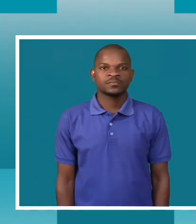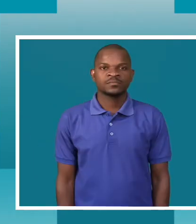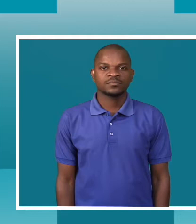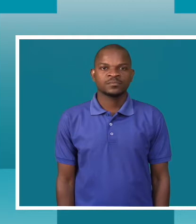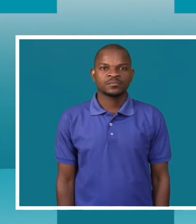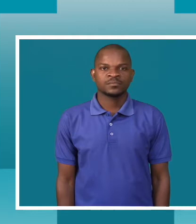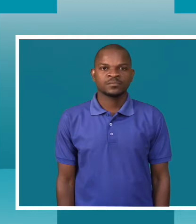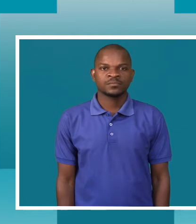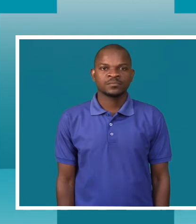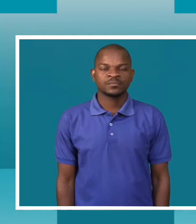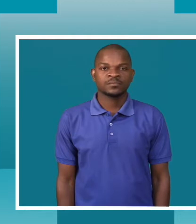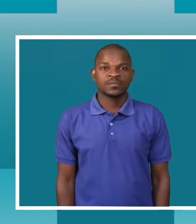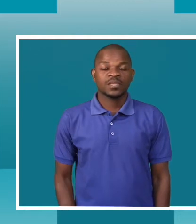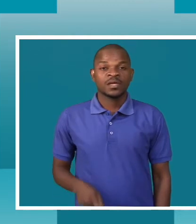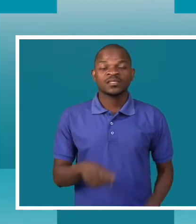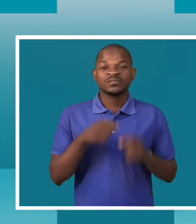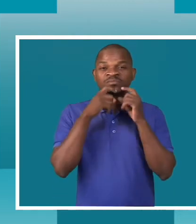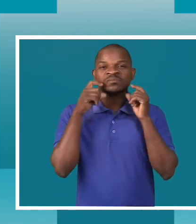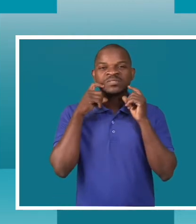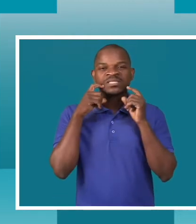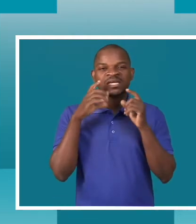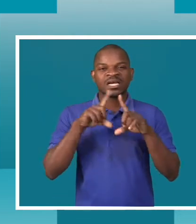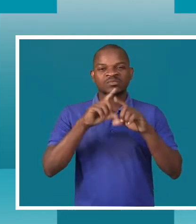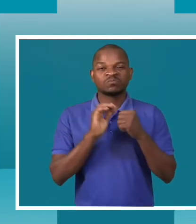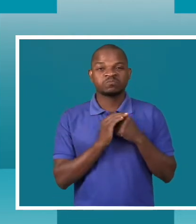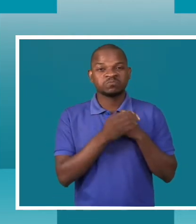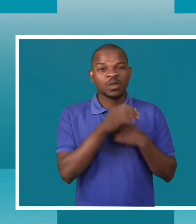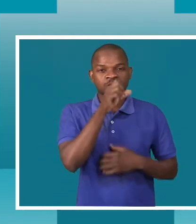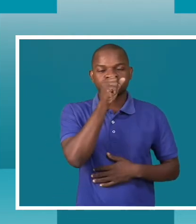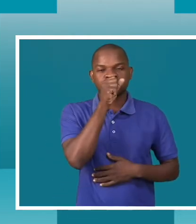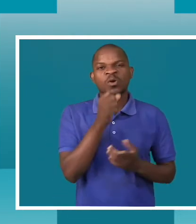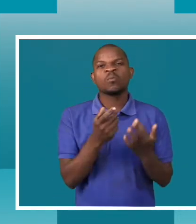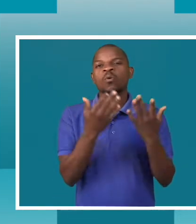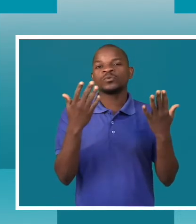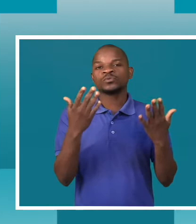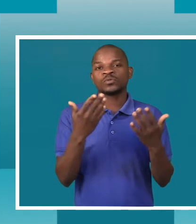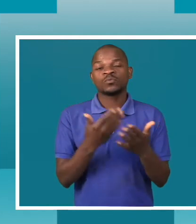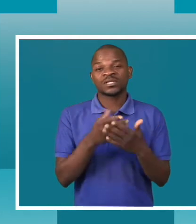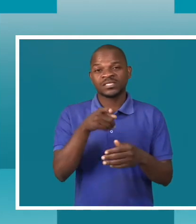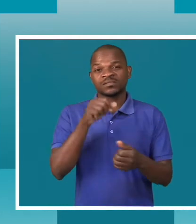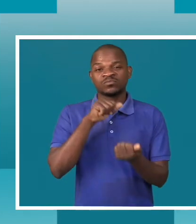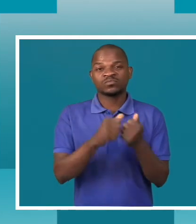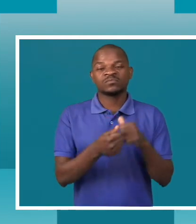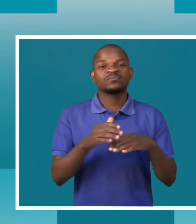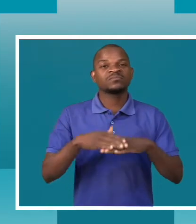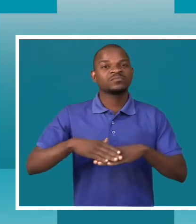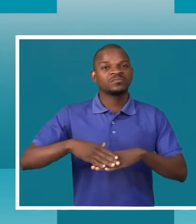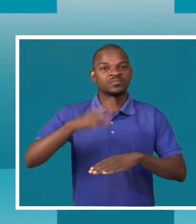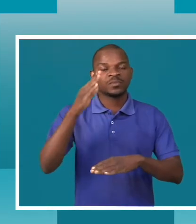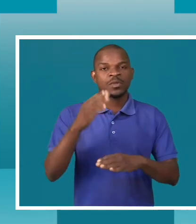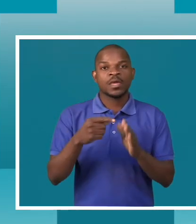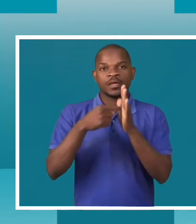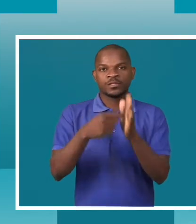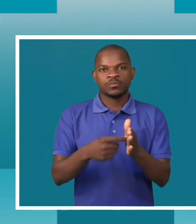No nosso país ainda temos muito tabu. O principal mesmo é o próprio tabu, porque quando, por exemplo, eu vou à escola